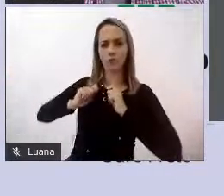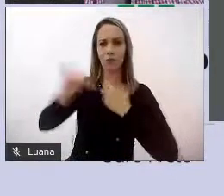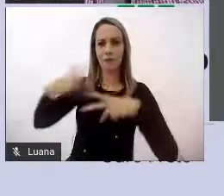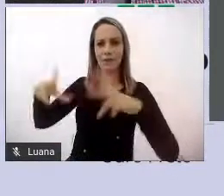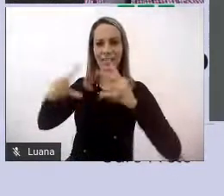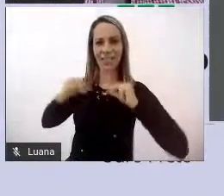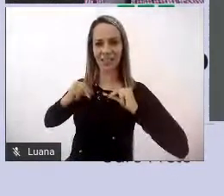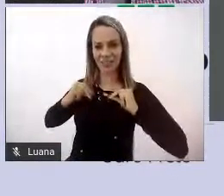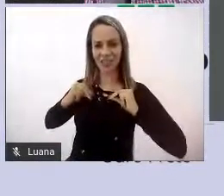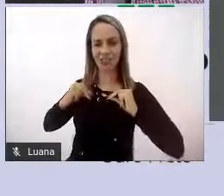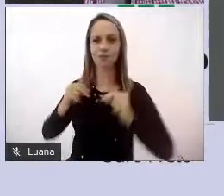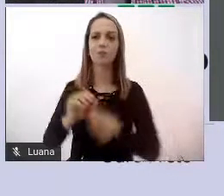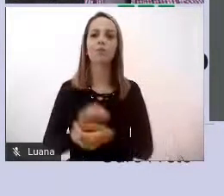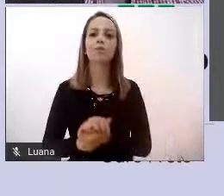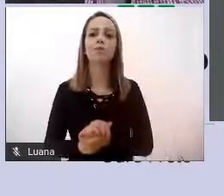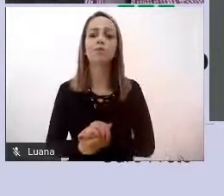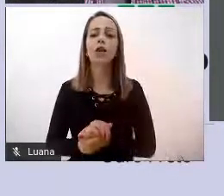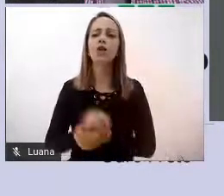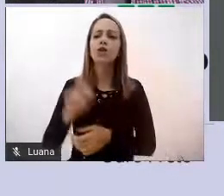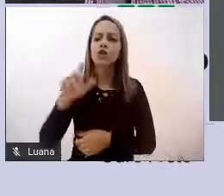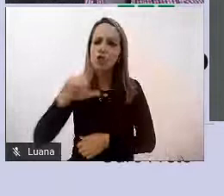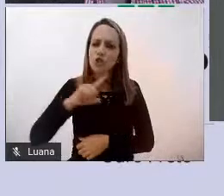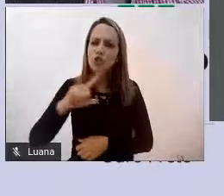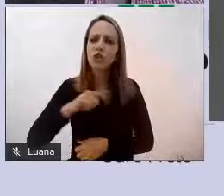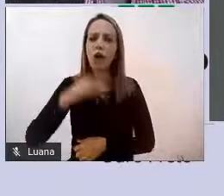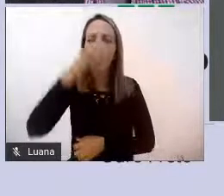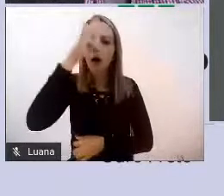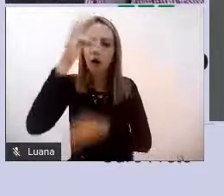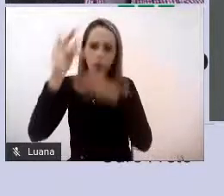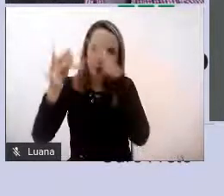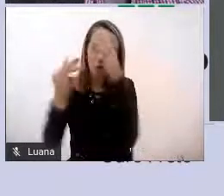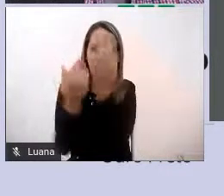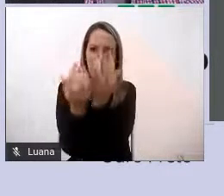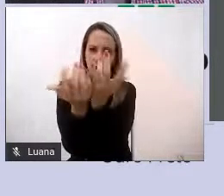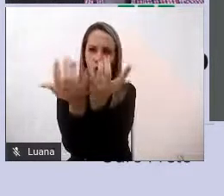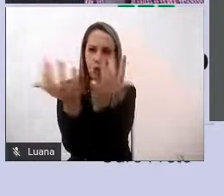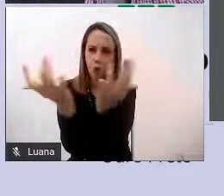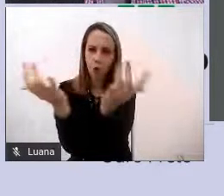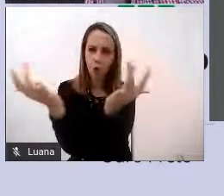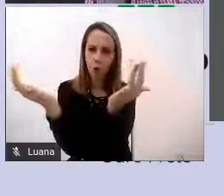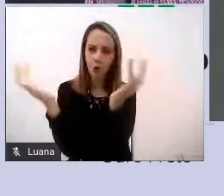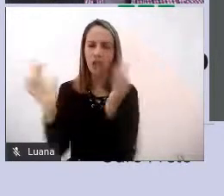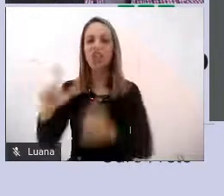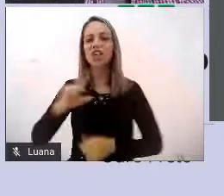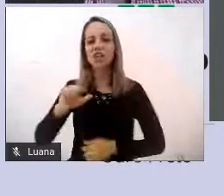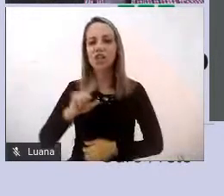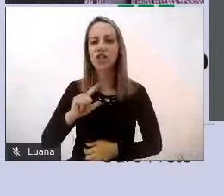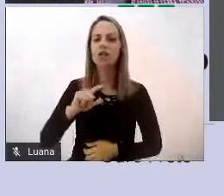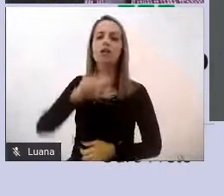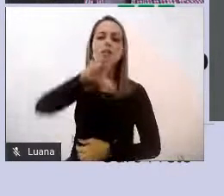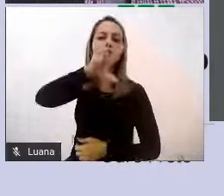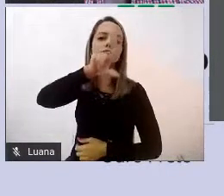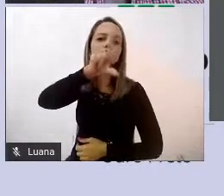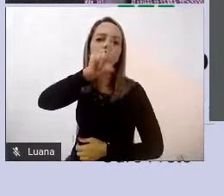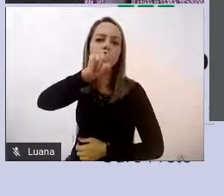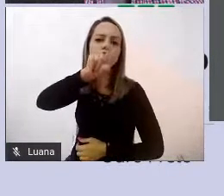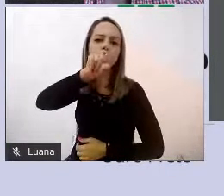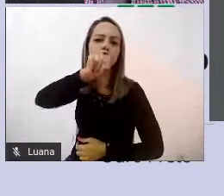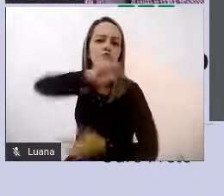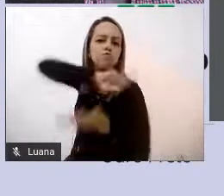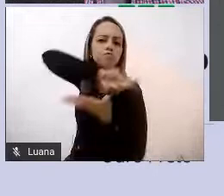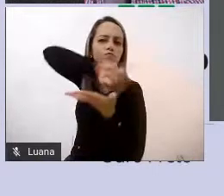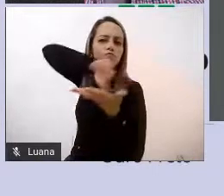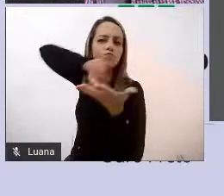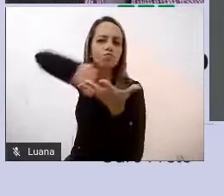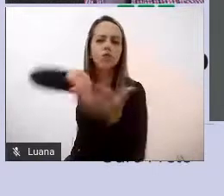parreiras, tabuleiros de hortaliças e flores, todas as castas de aves e animais da terra, papagaios,